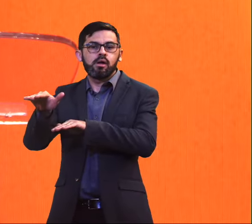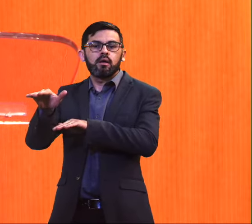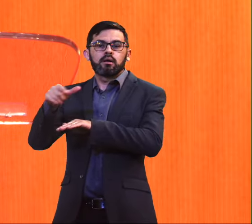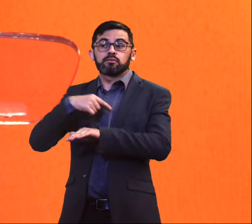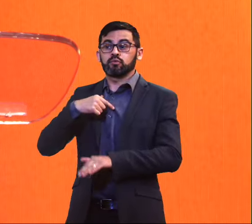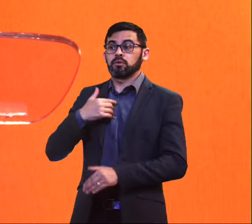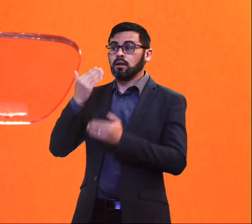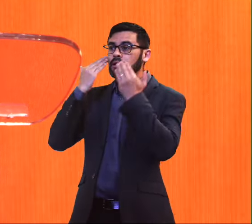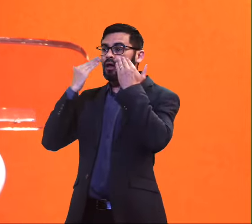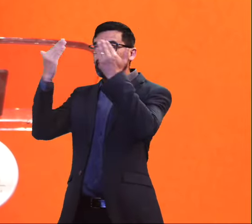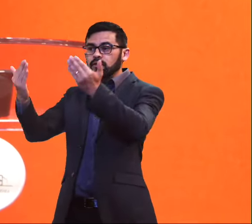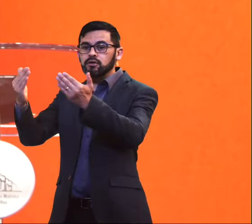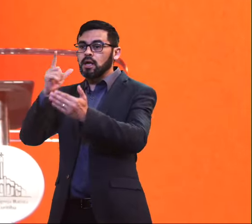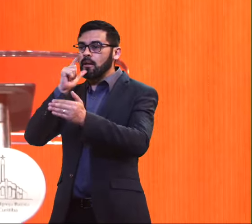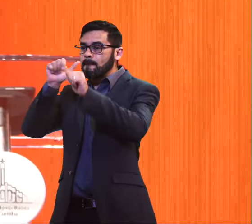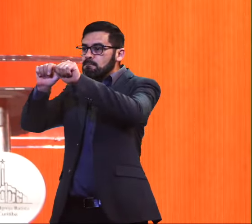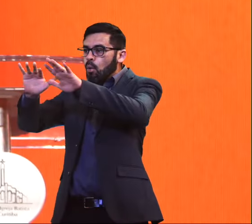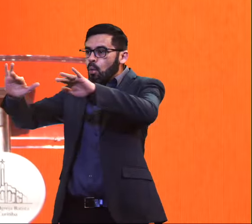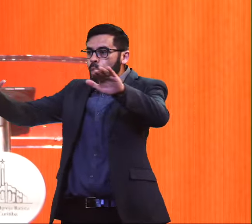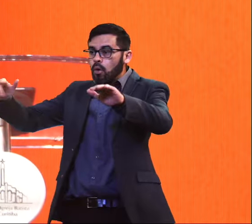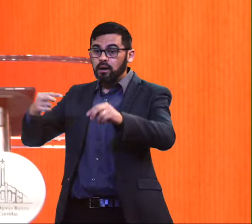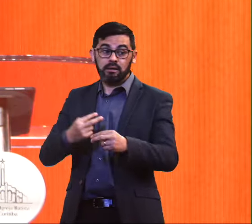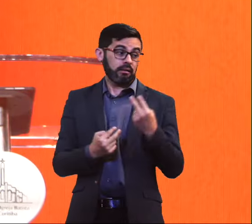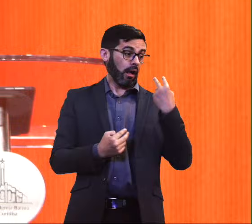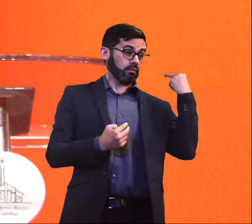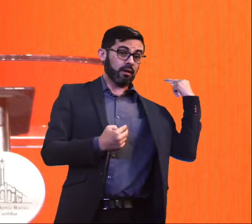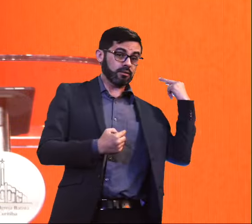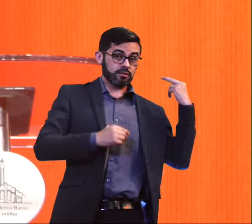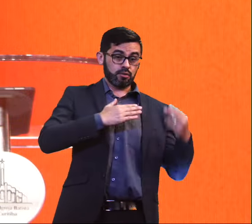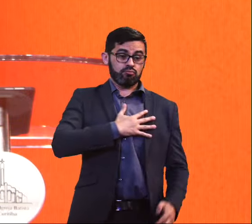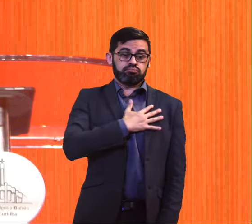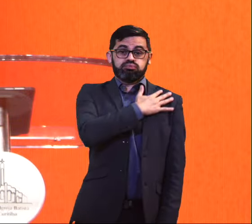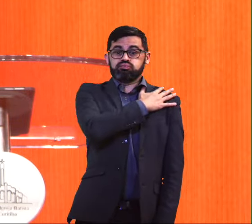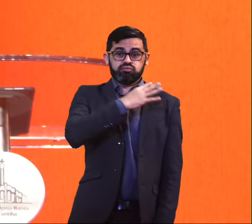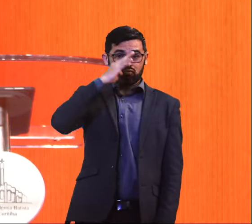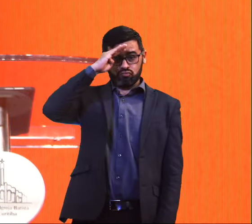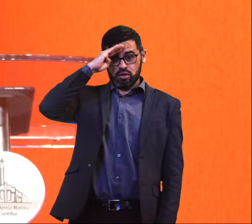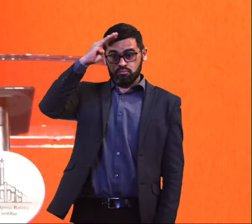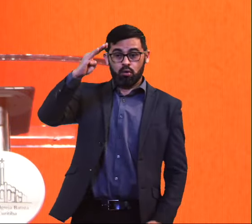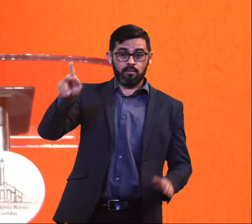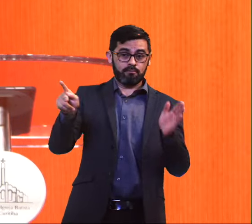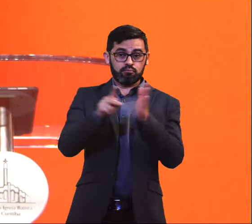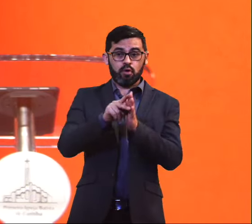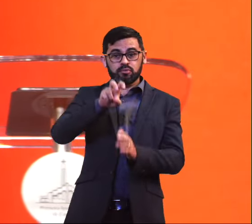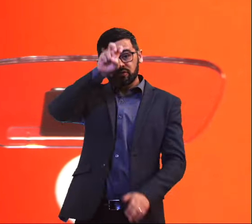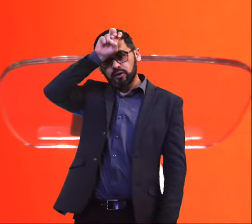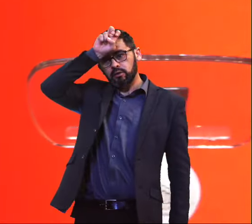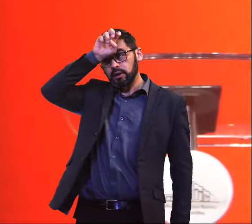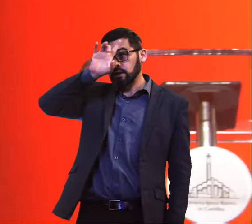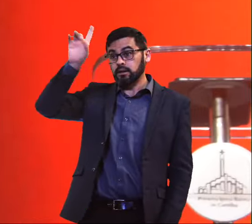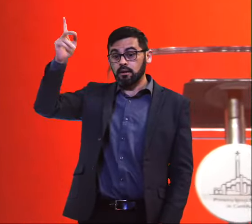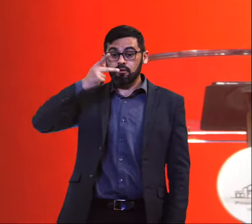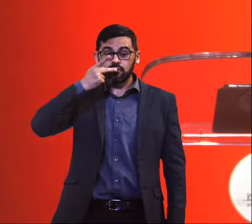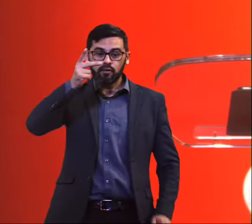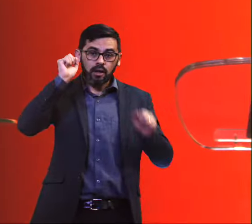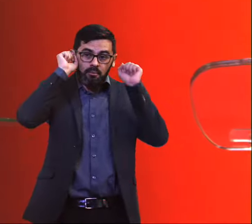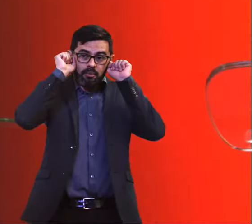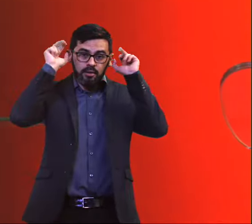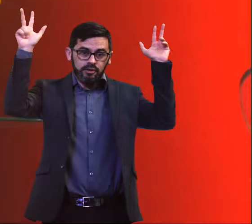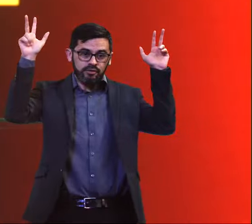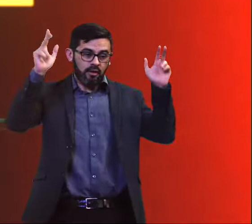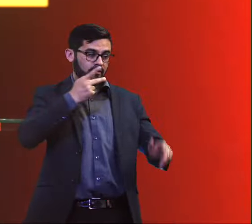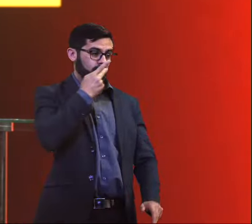tem o mar, e atrás estão os exércitos de Faraó. E aí Deus fala para Moisés: diga ao